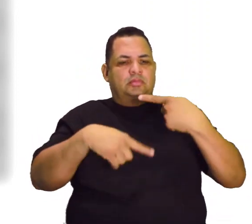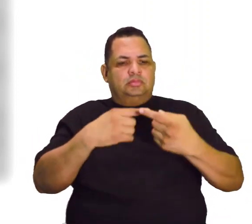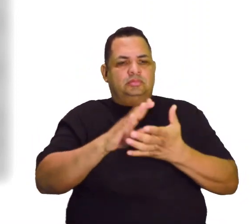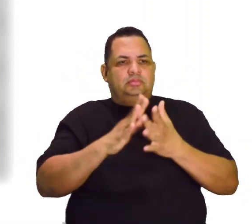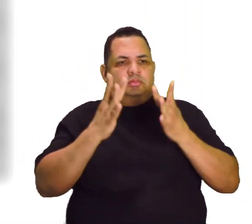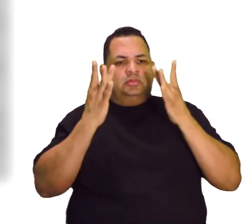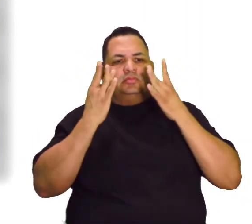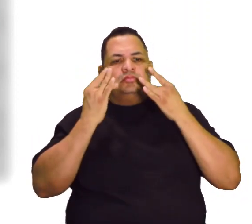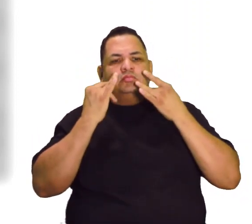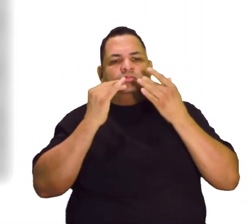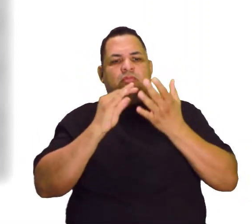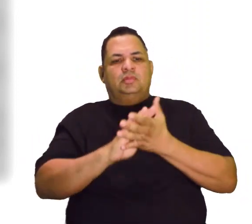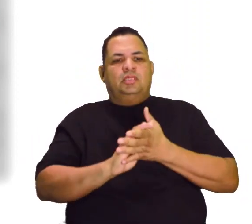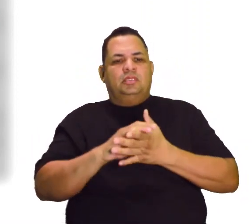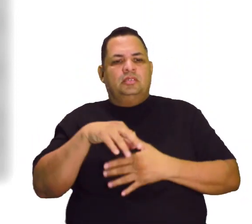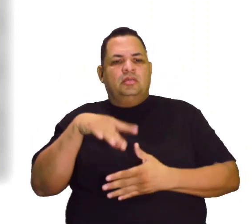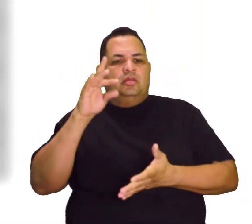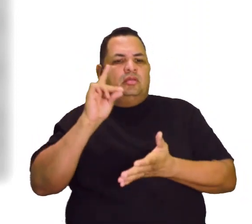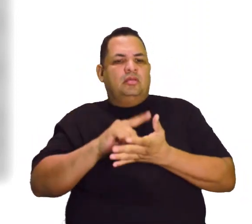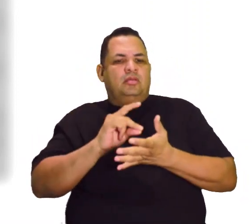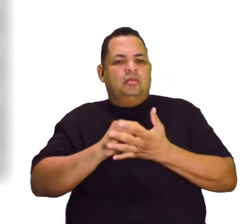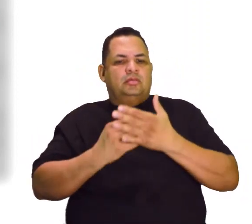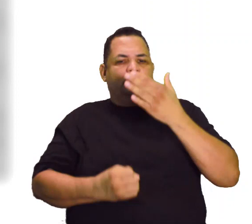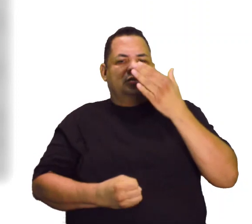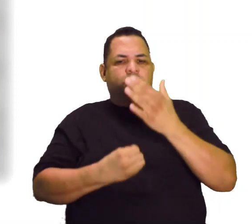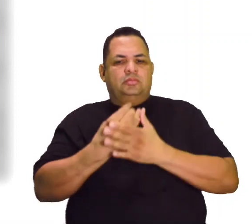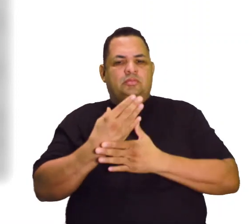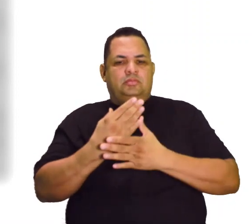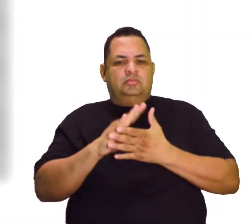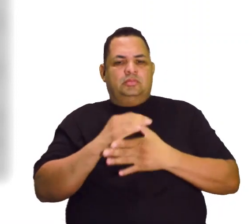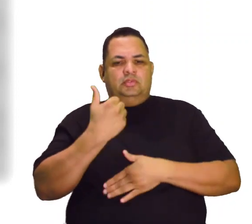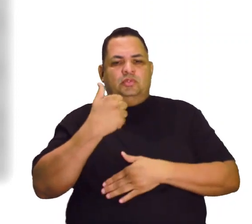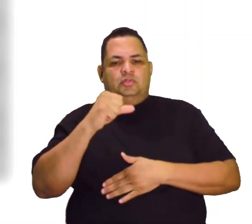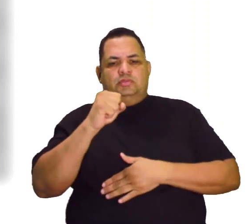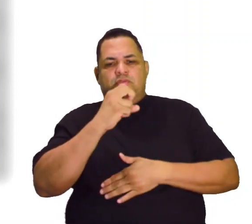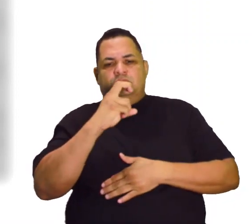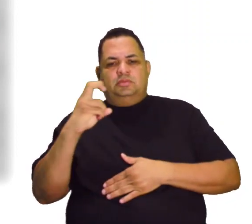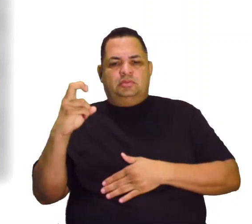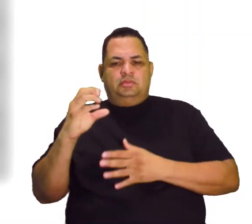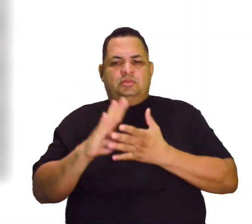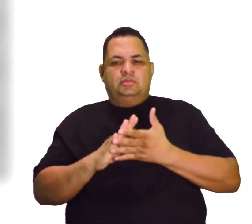em 1855, deixando para trás